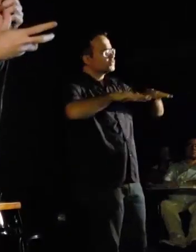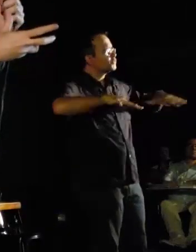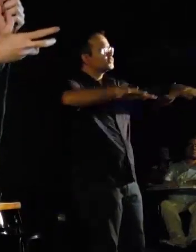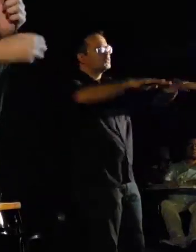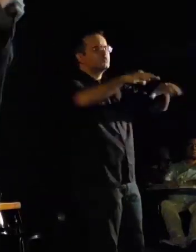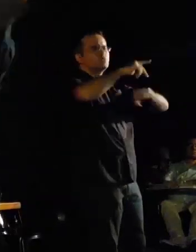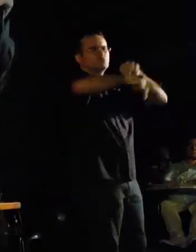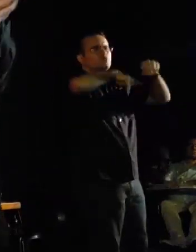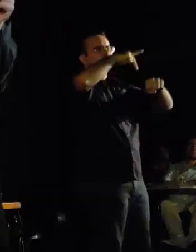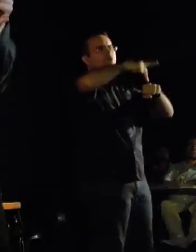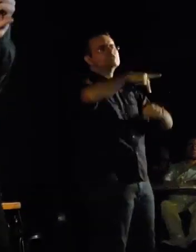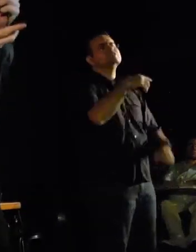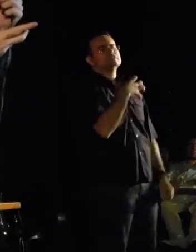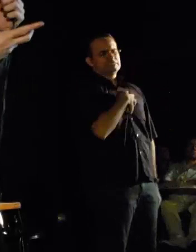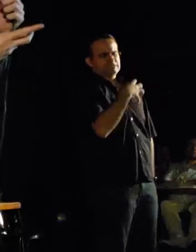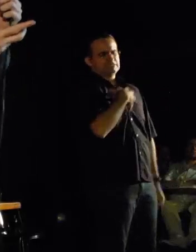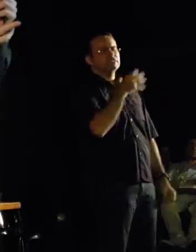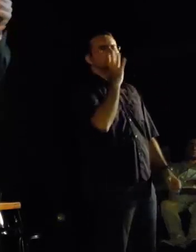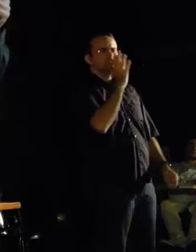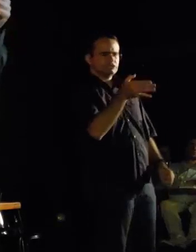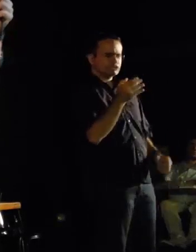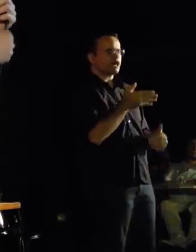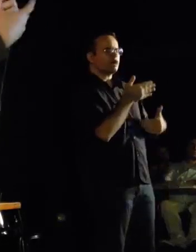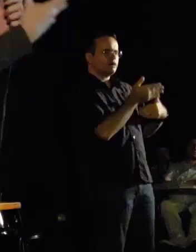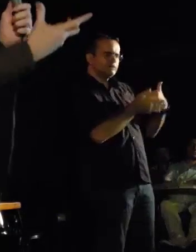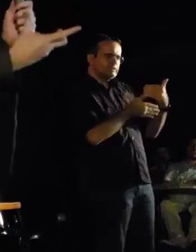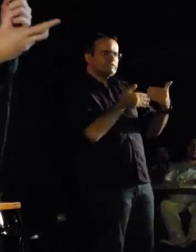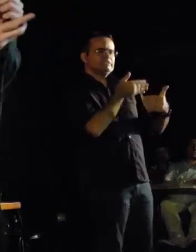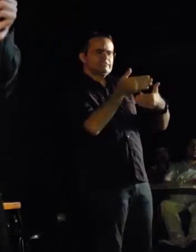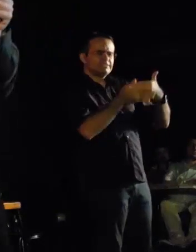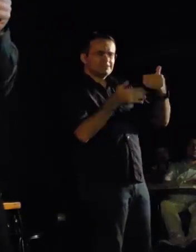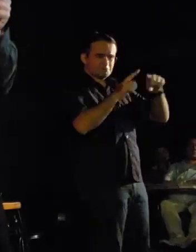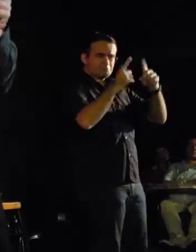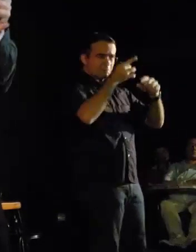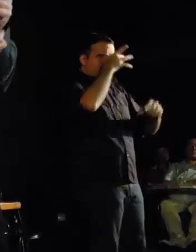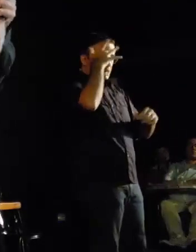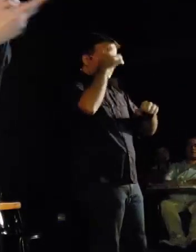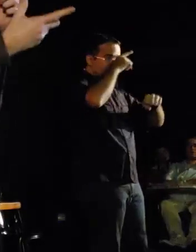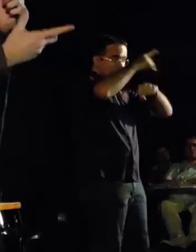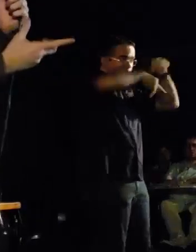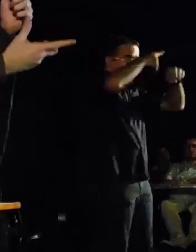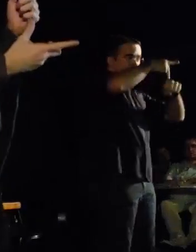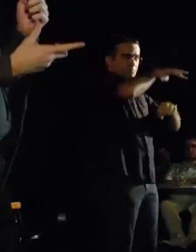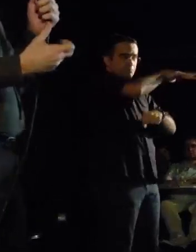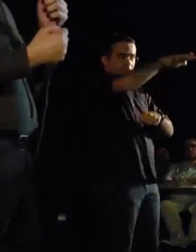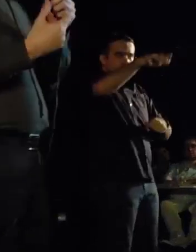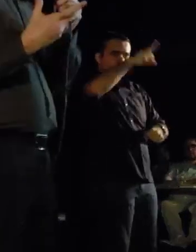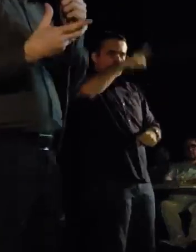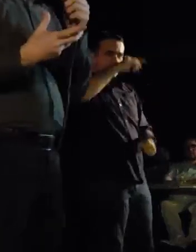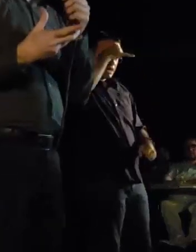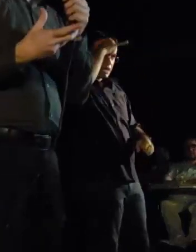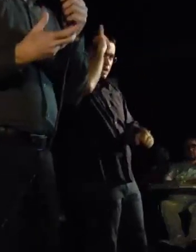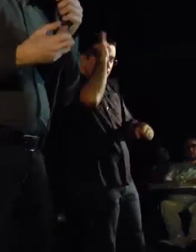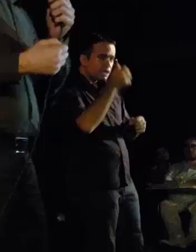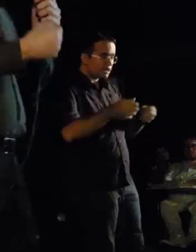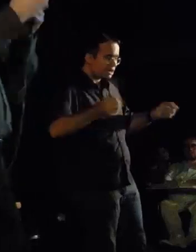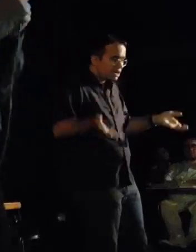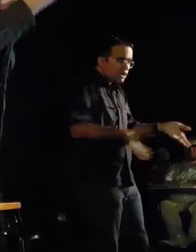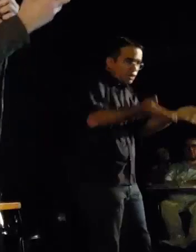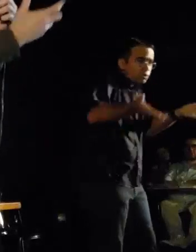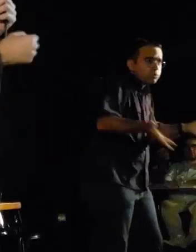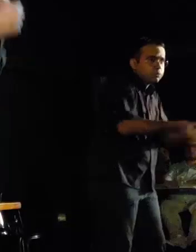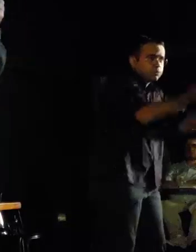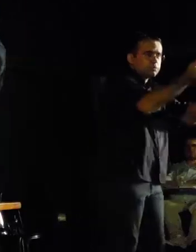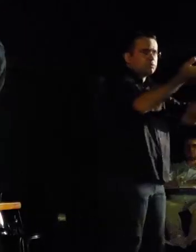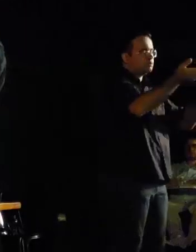países. Só que as populações, elas não são gado. Como dizia o poeta Torquato Neto, coloca